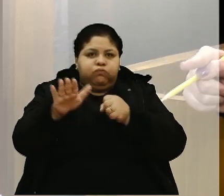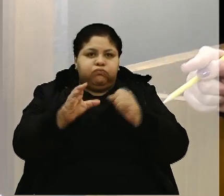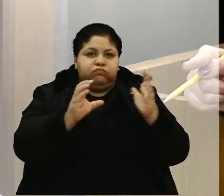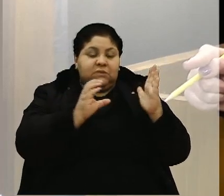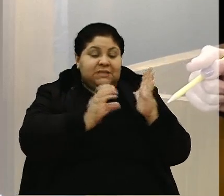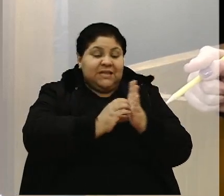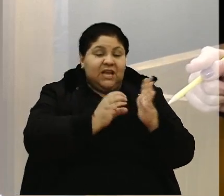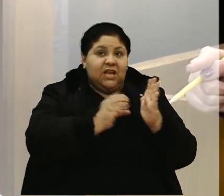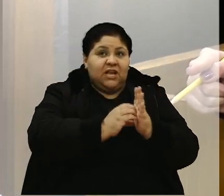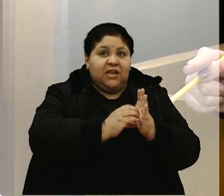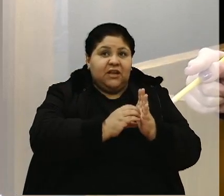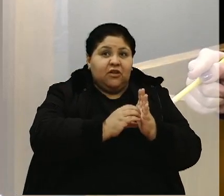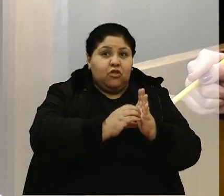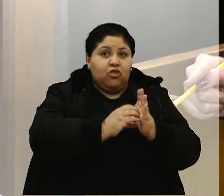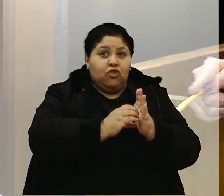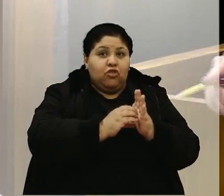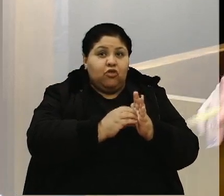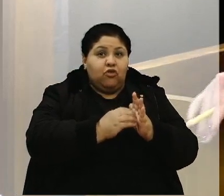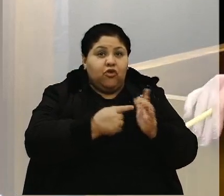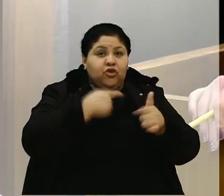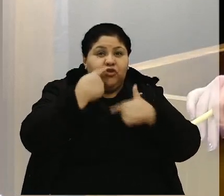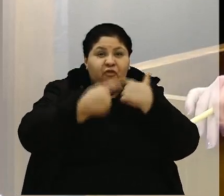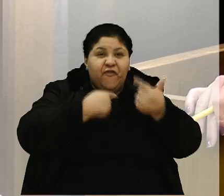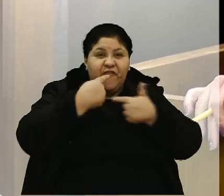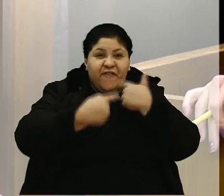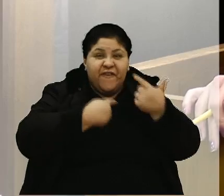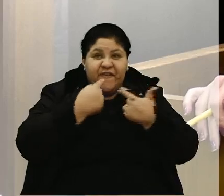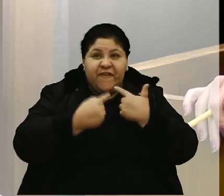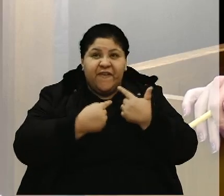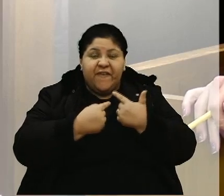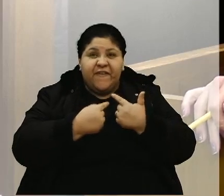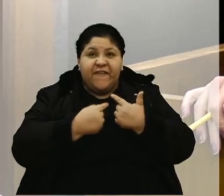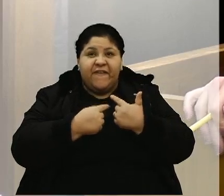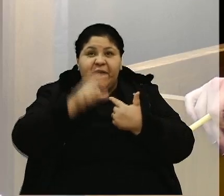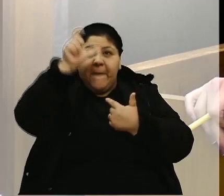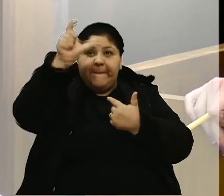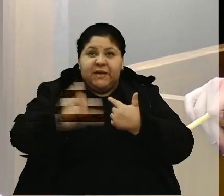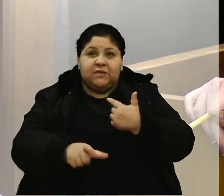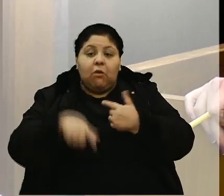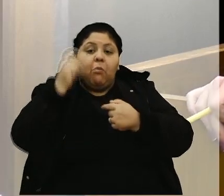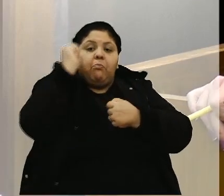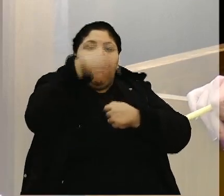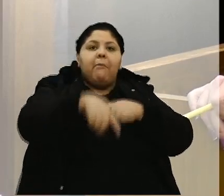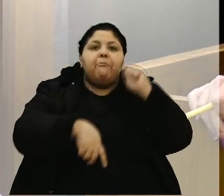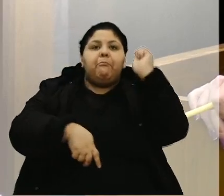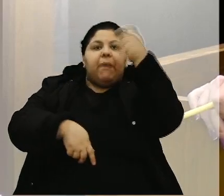servidores, nos ofendendo, inclusive pessoas atirando objetos contra os vereadores,